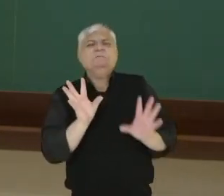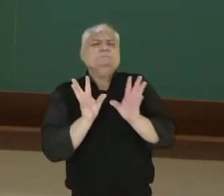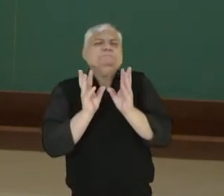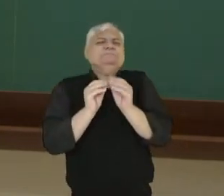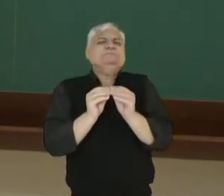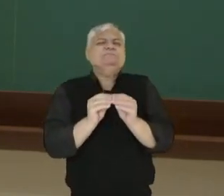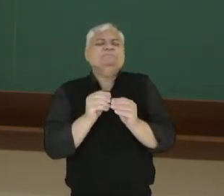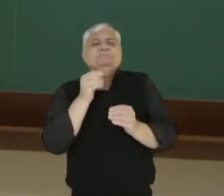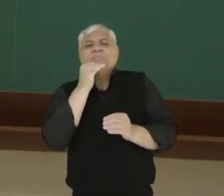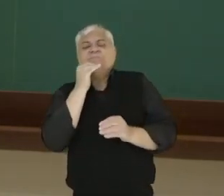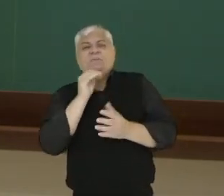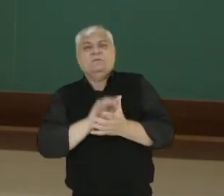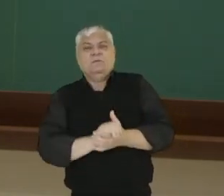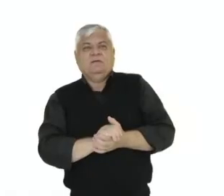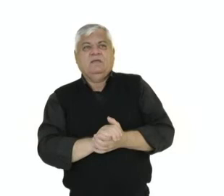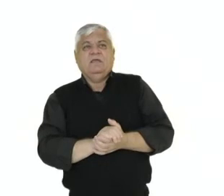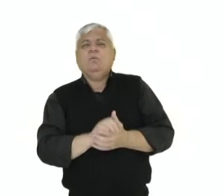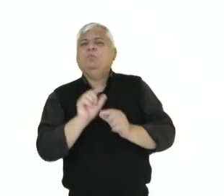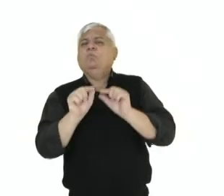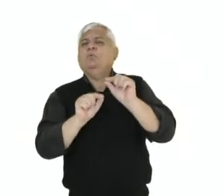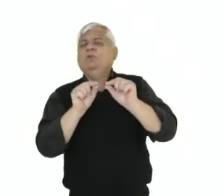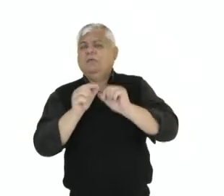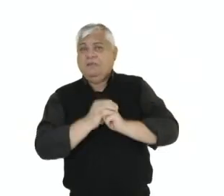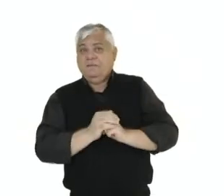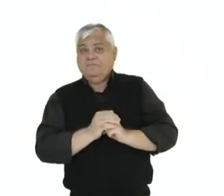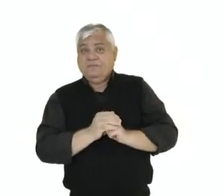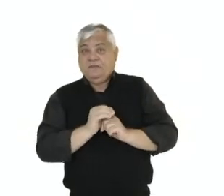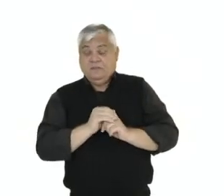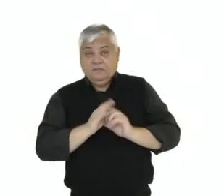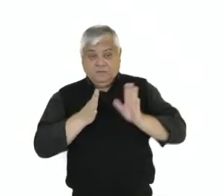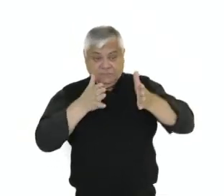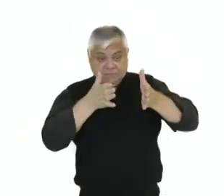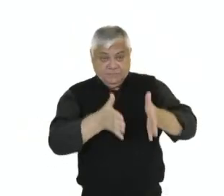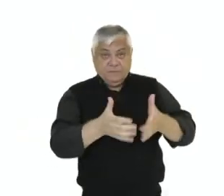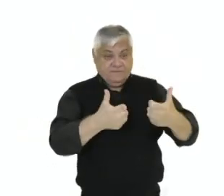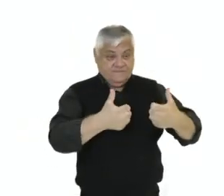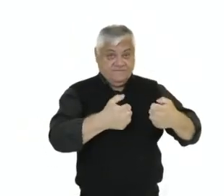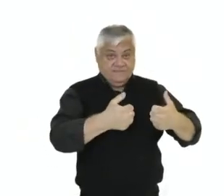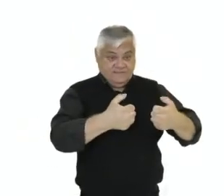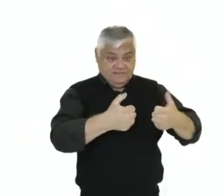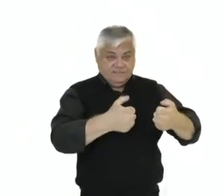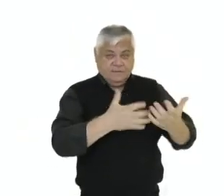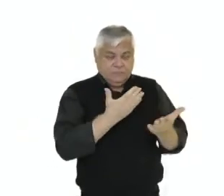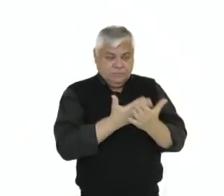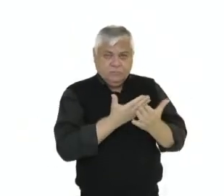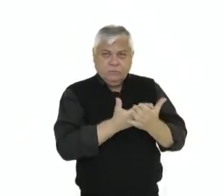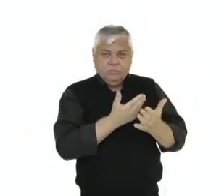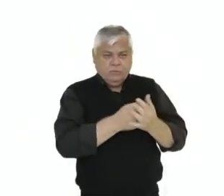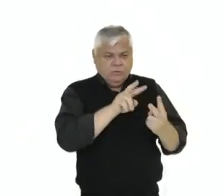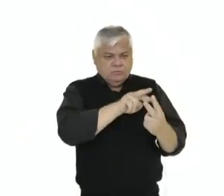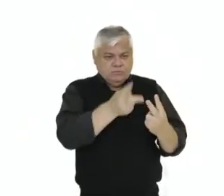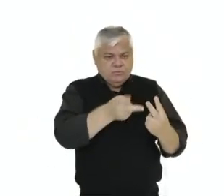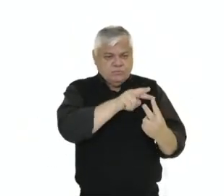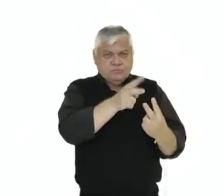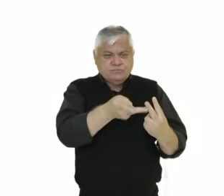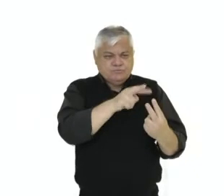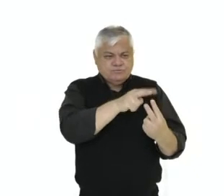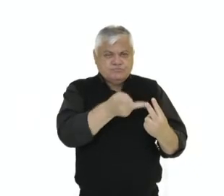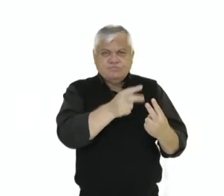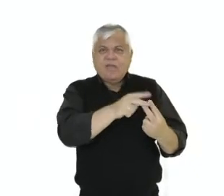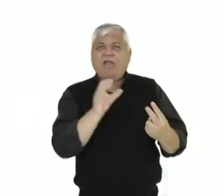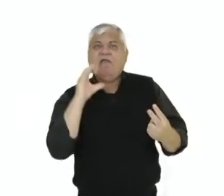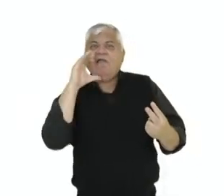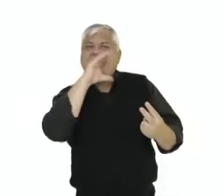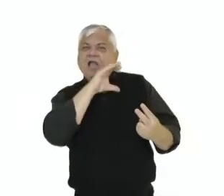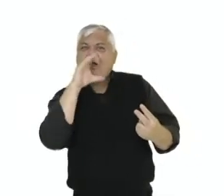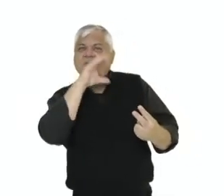série, certo? Termodinâmica. Dentro da biofísica, a termodinâmica estuda a transferência de energia na forma de calor